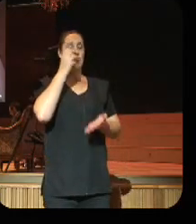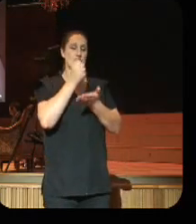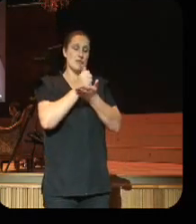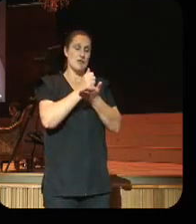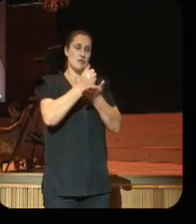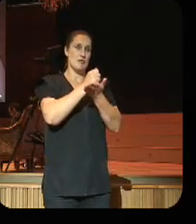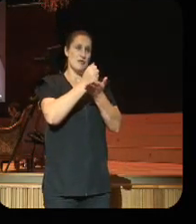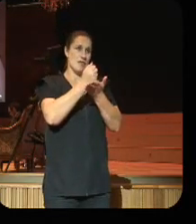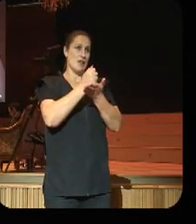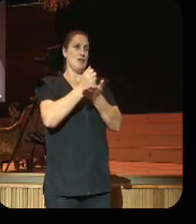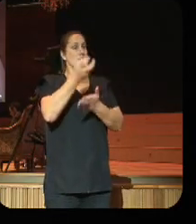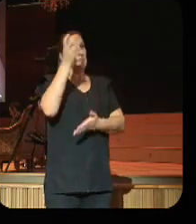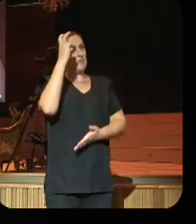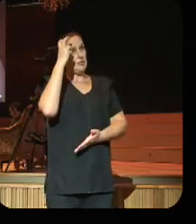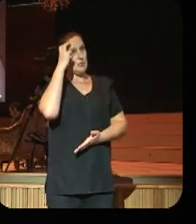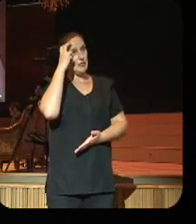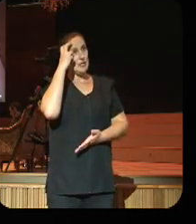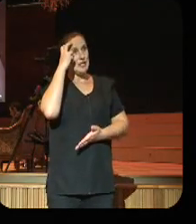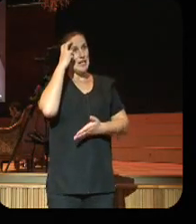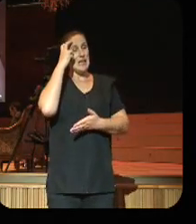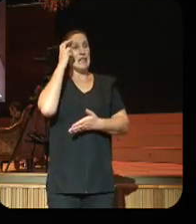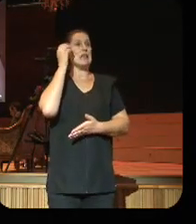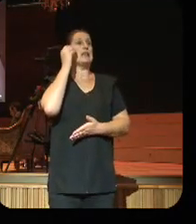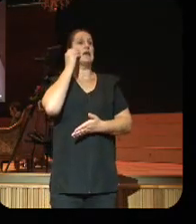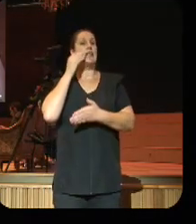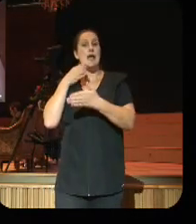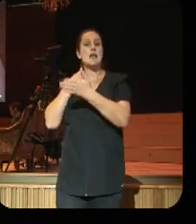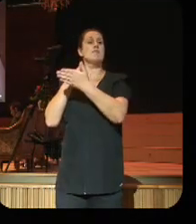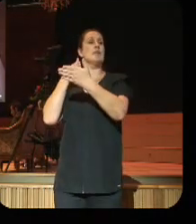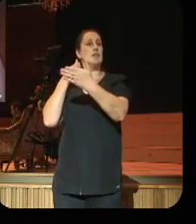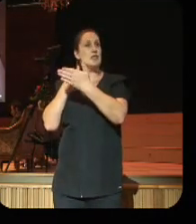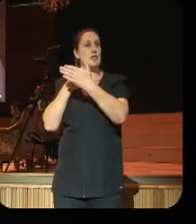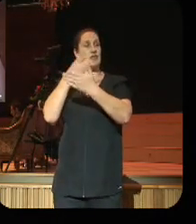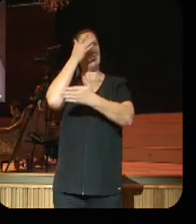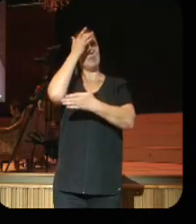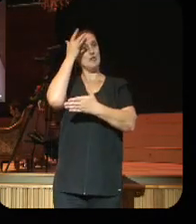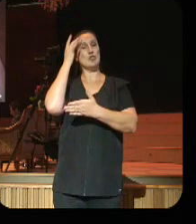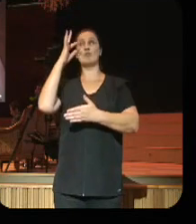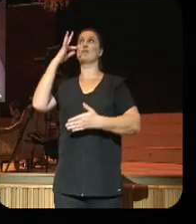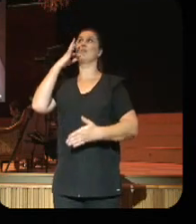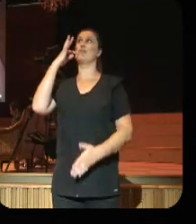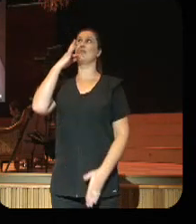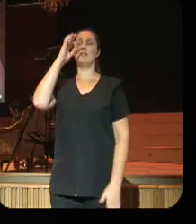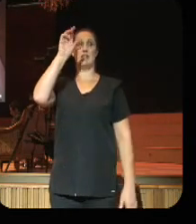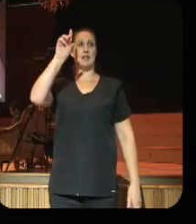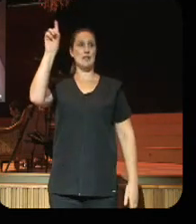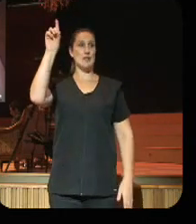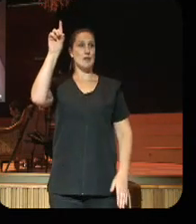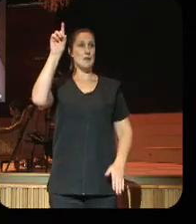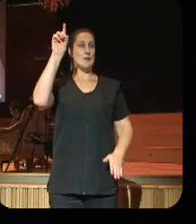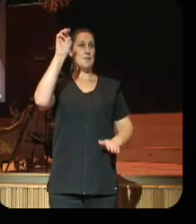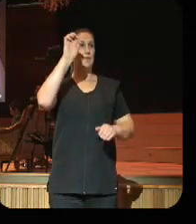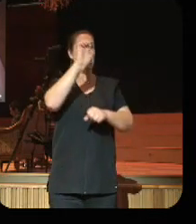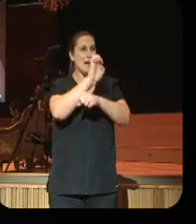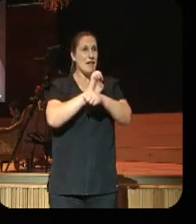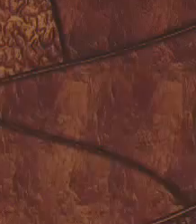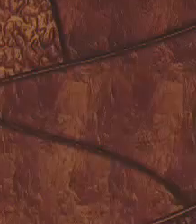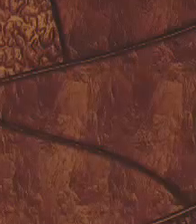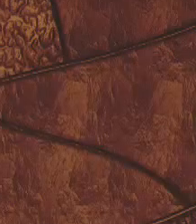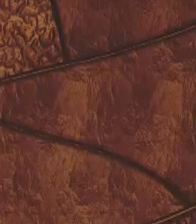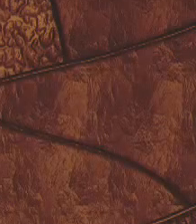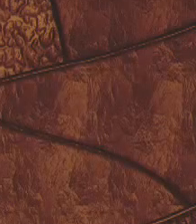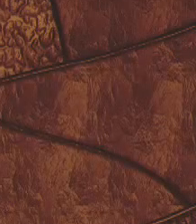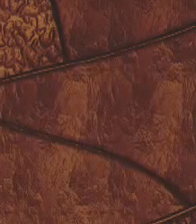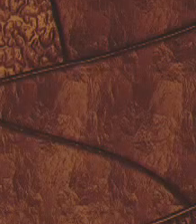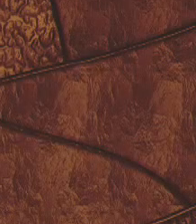tentam impedir que pessoas conheçam a Deus. Isso encontra-se lá em Efésios 2:2, onde diz assim: